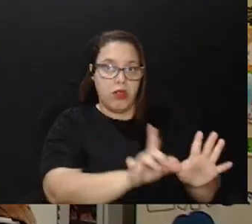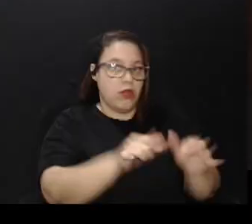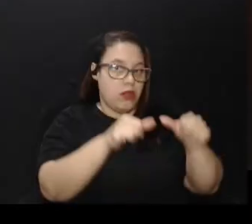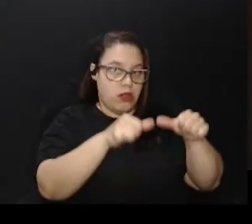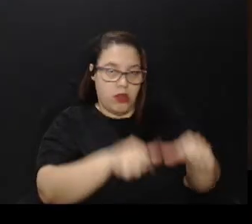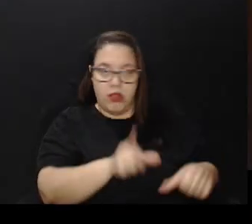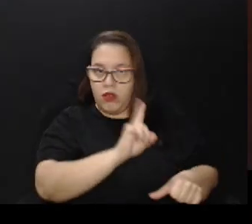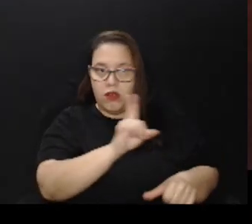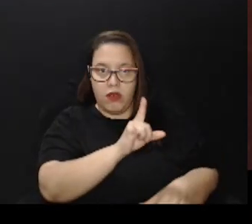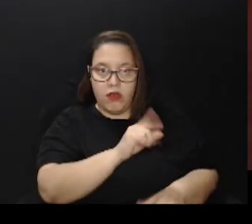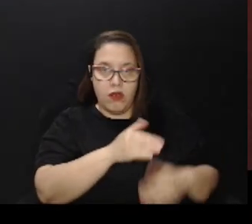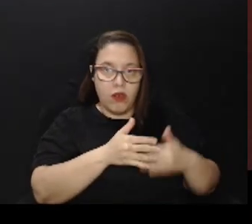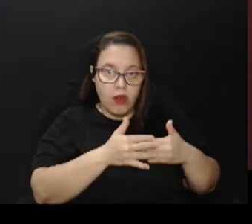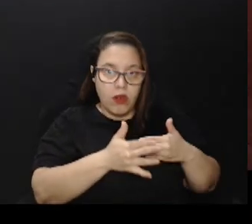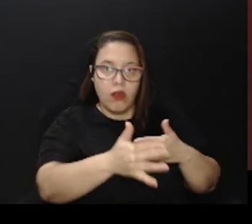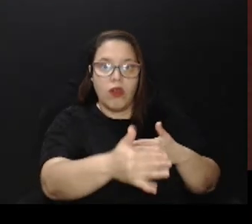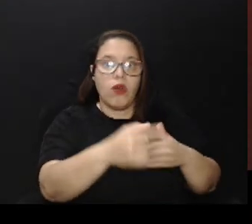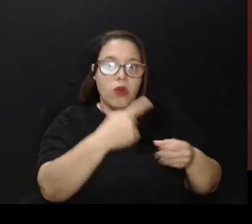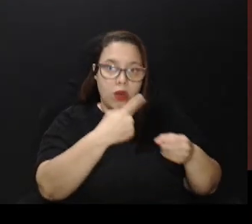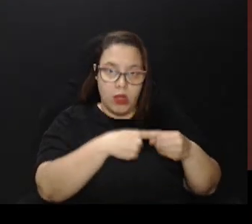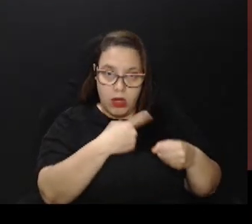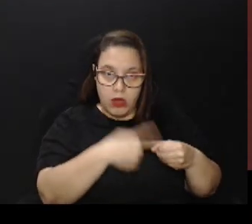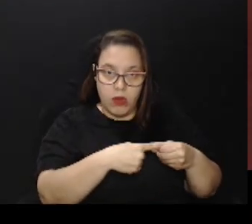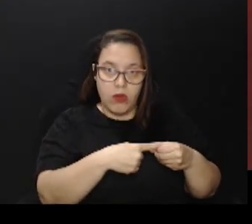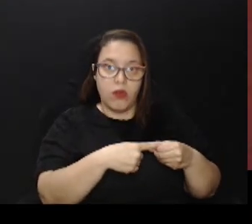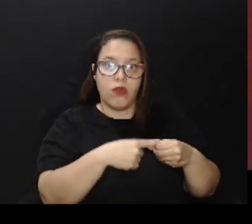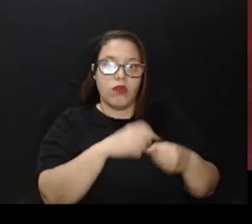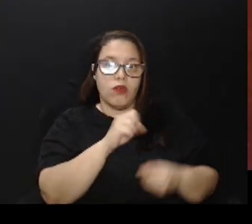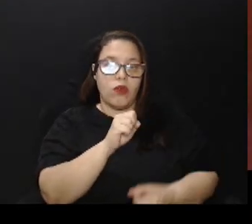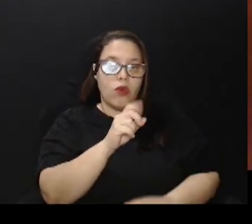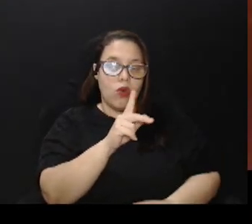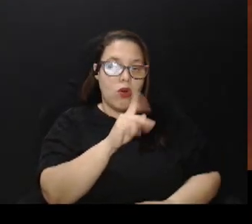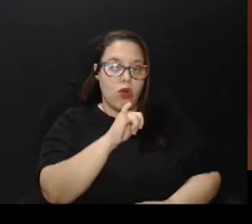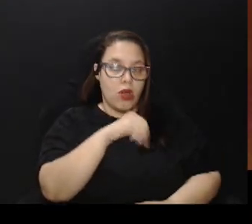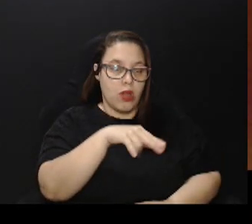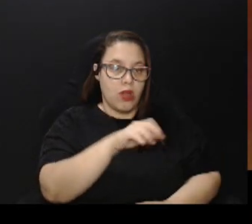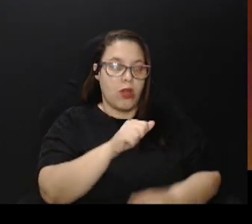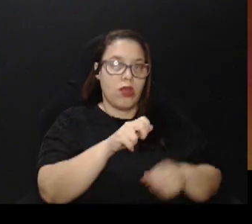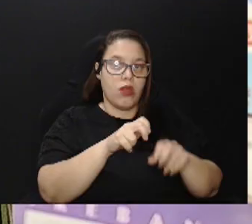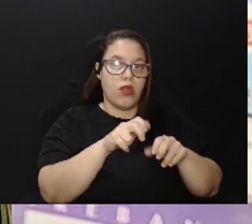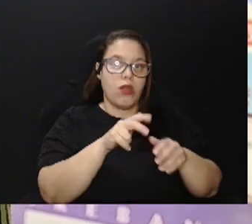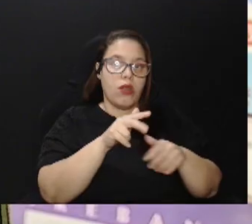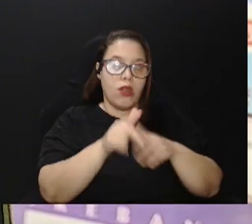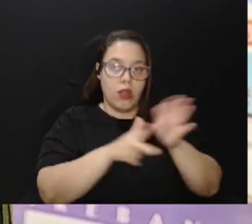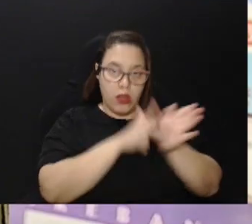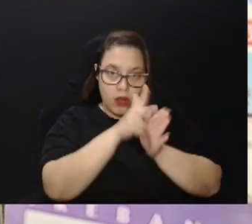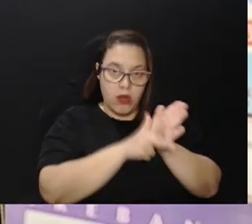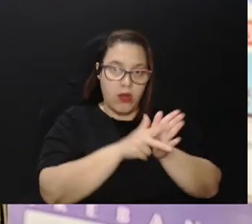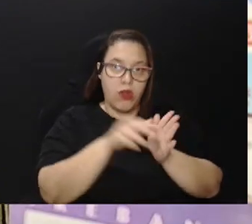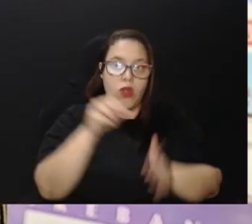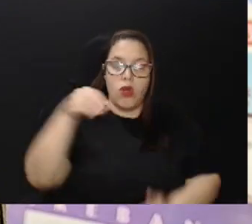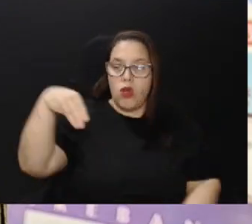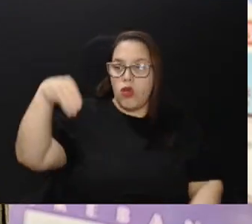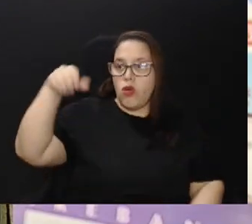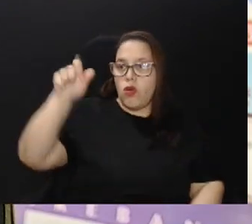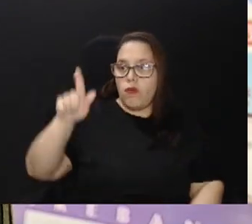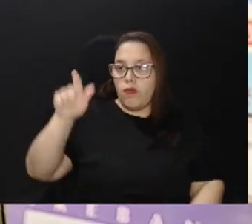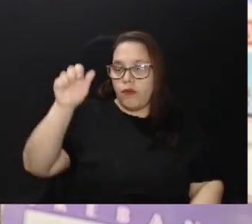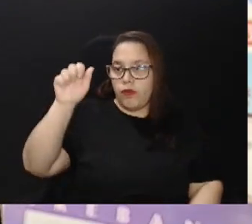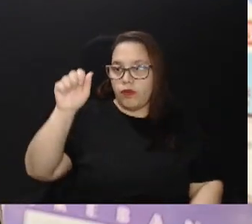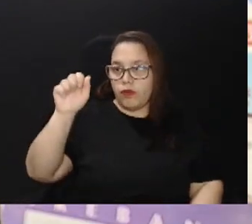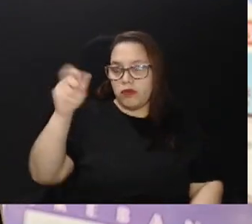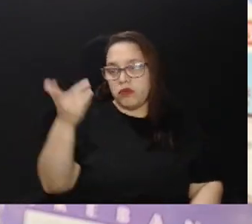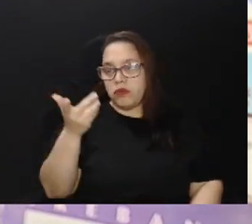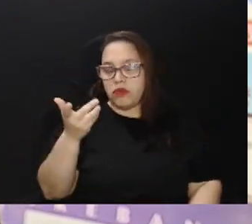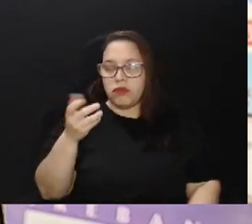também para o interior. Muitos okinawanos trabalharam em estrada de ferro lá no Mato Grosso. E a notícia